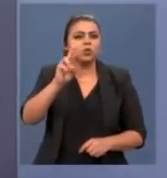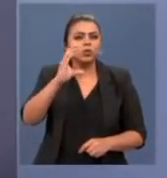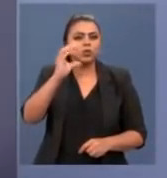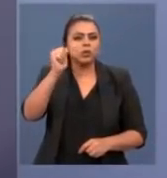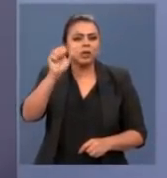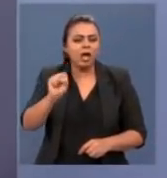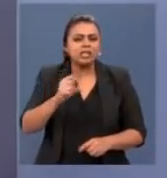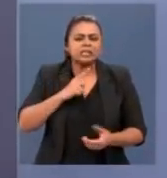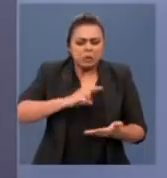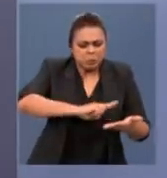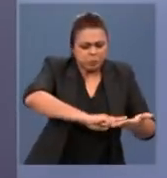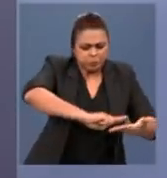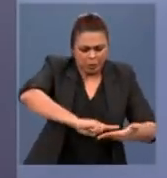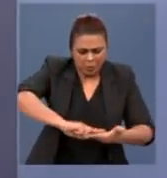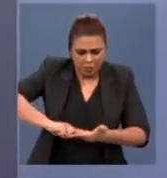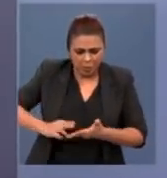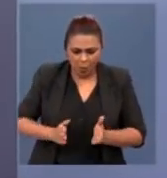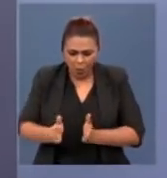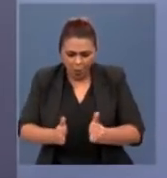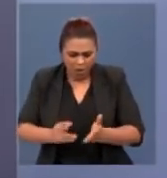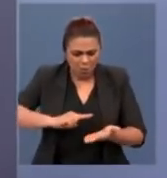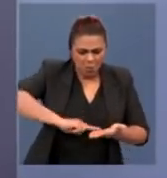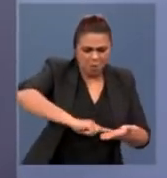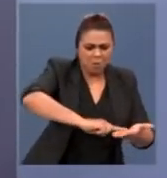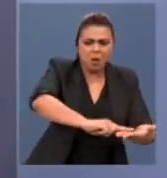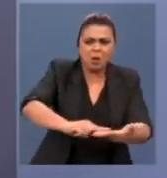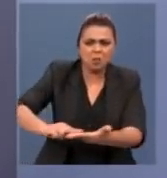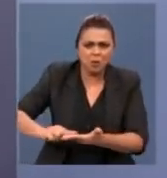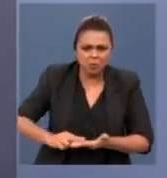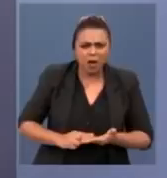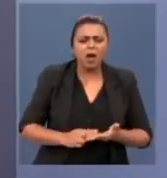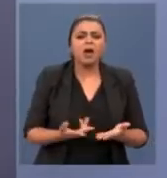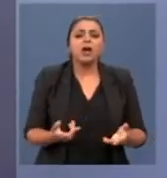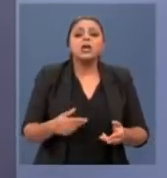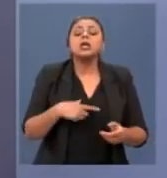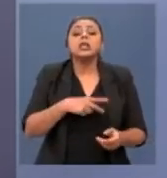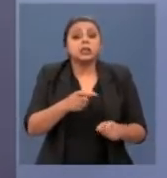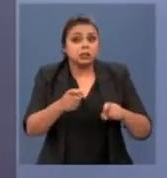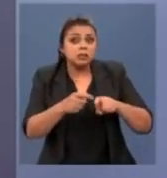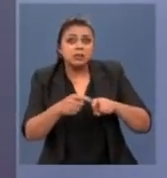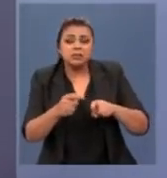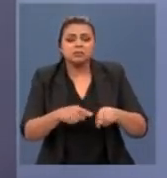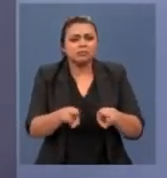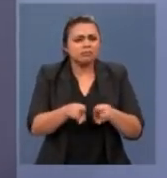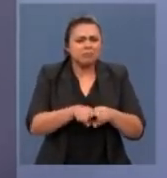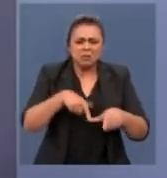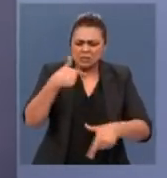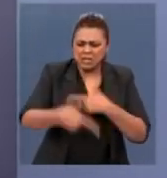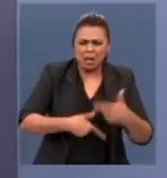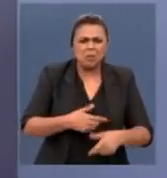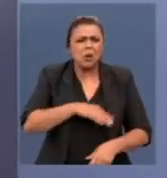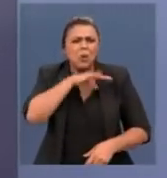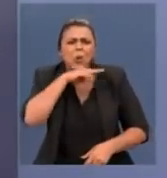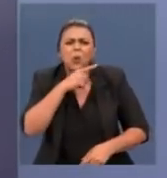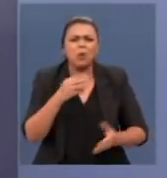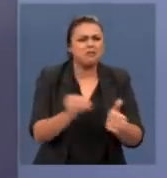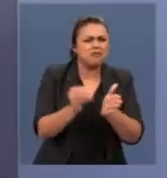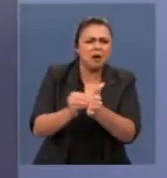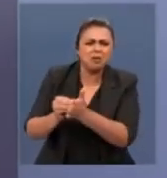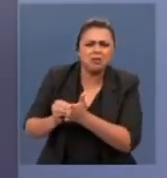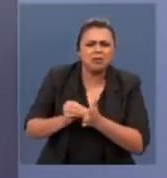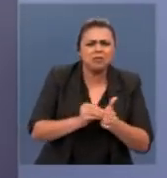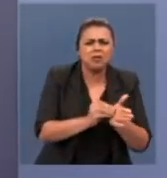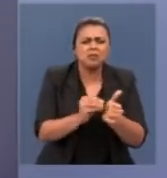como ficou de 2011 e 2014 e os médicos má condições de trabalho e essas condições ruins fizeram isso de